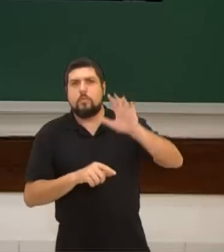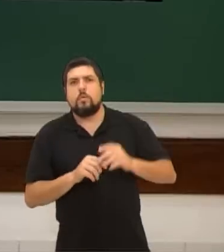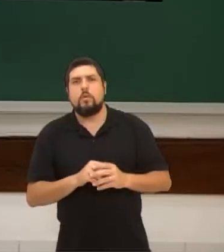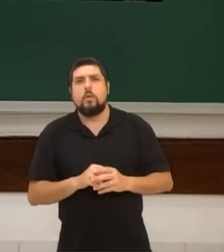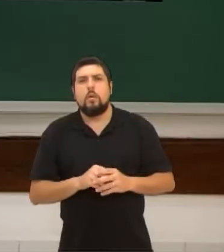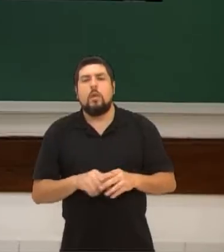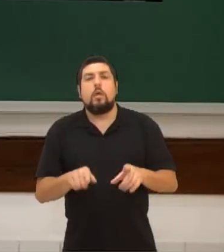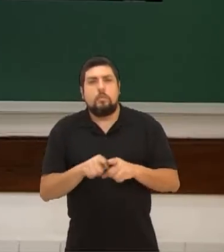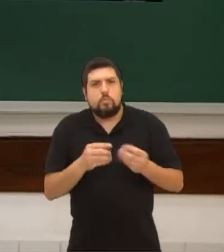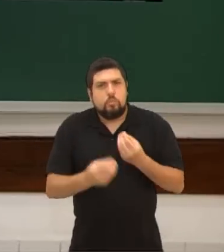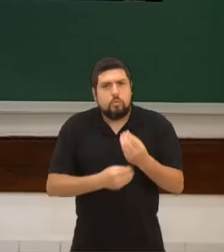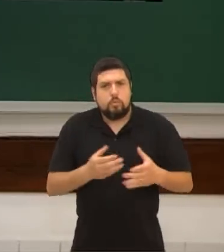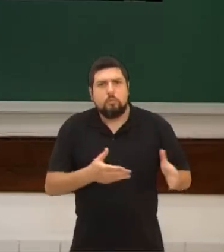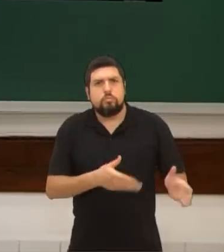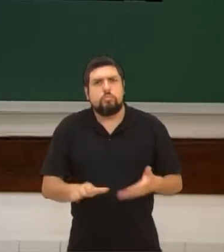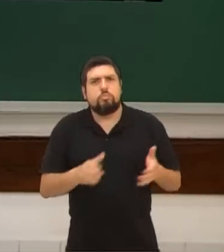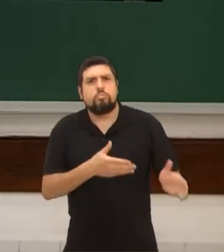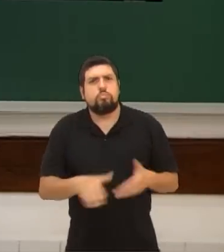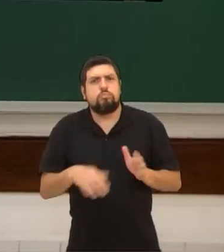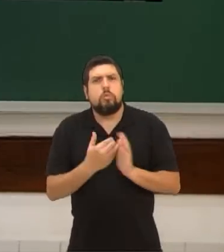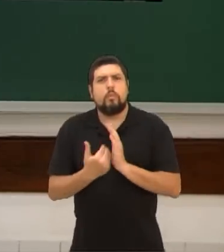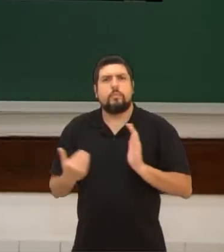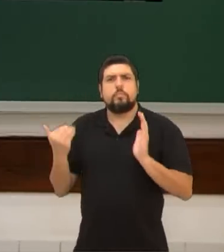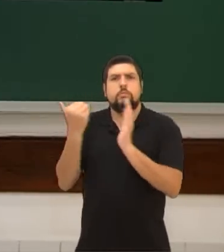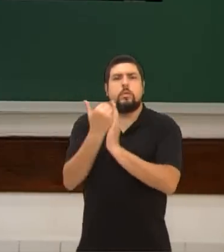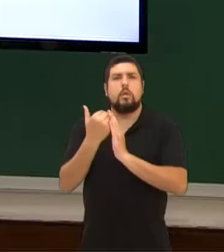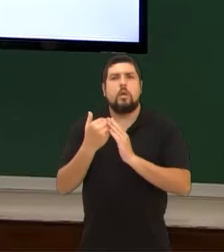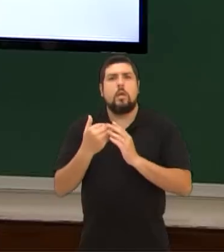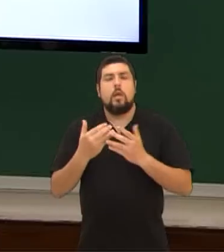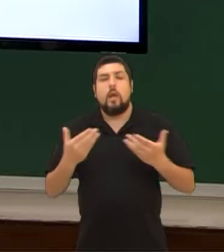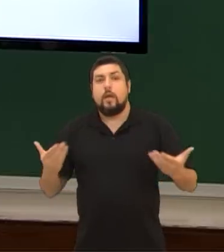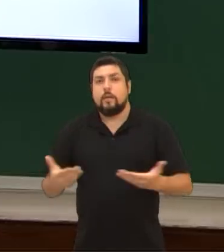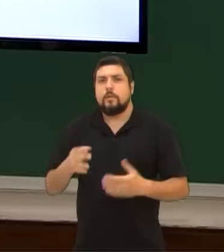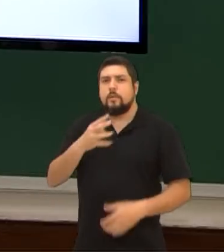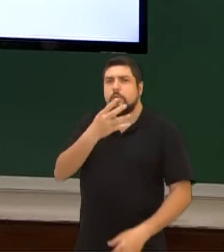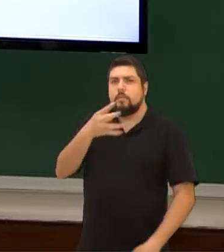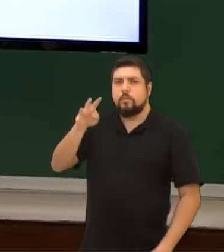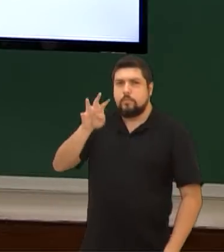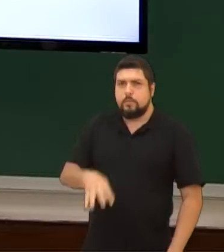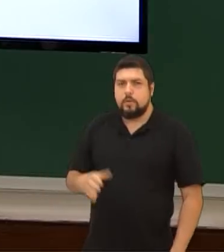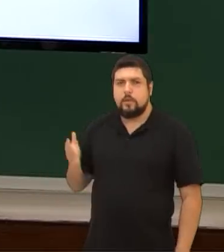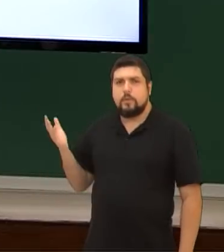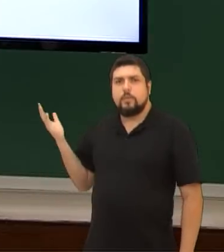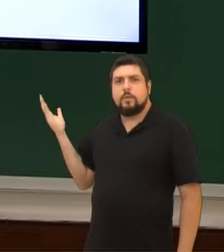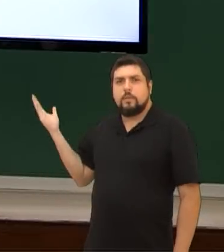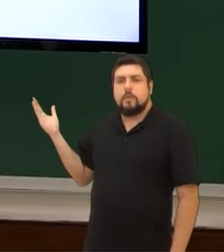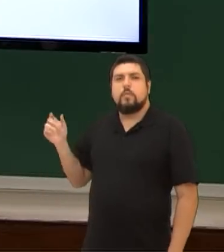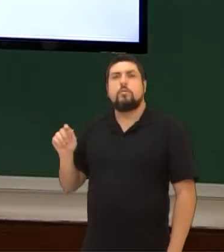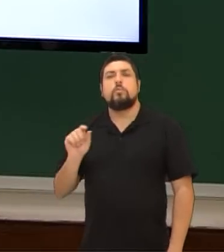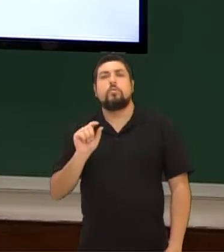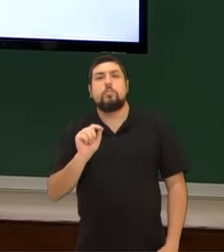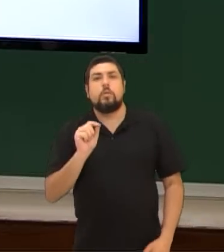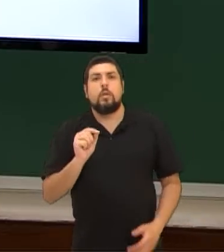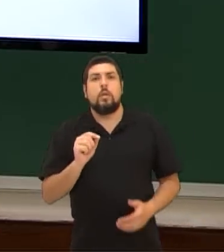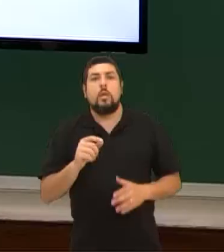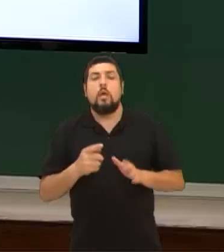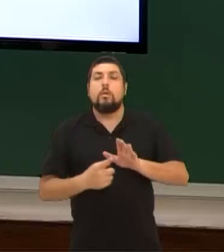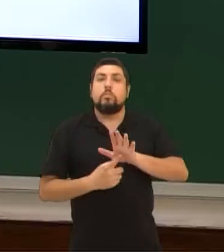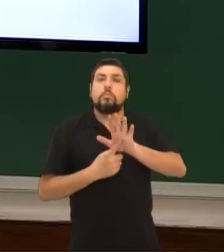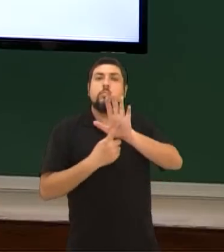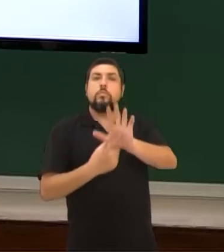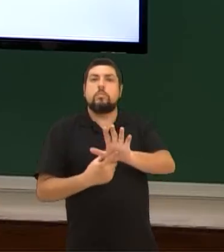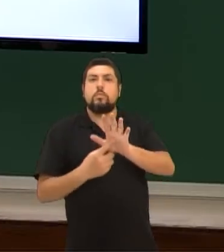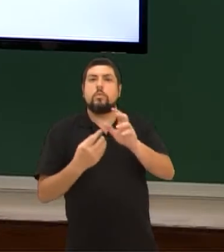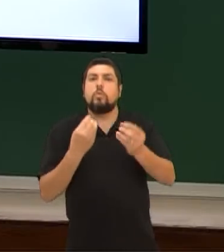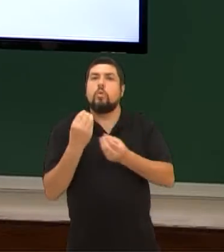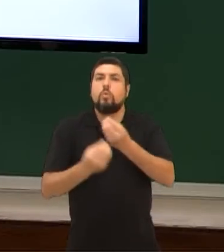a ser produzido em maior escala, e a gente tem essa tabela que vai mostrar para a gente o quê? A questão da produção